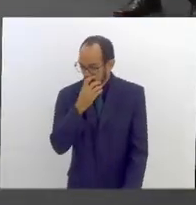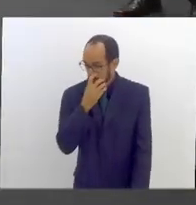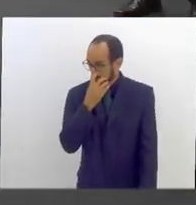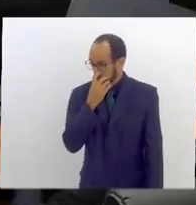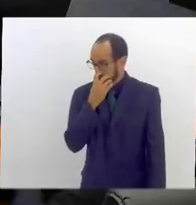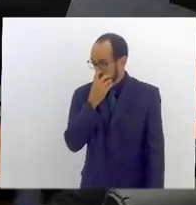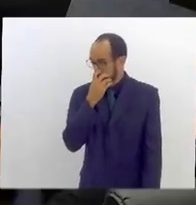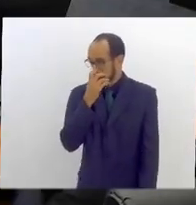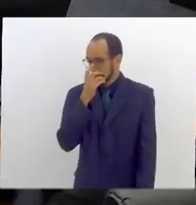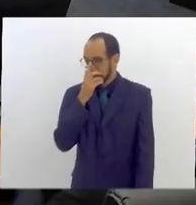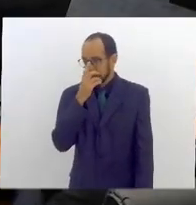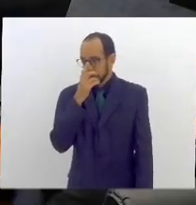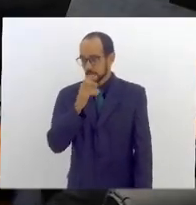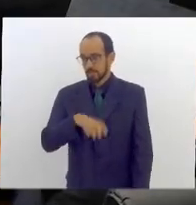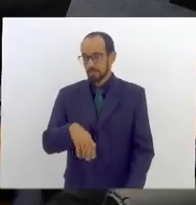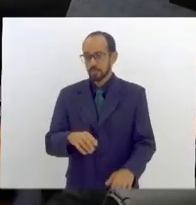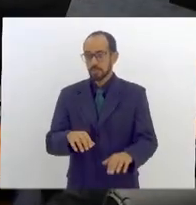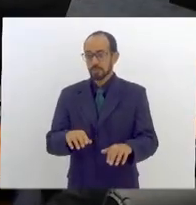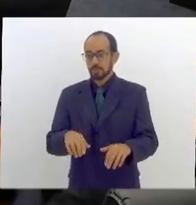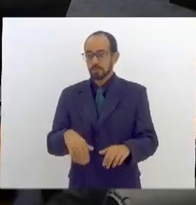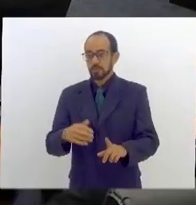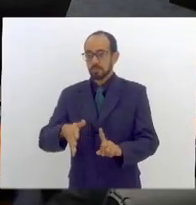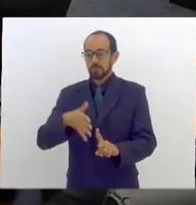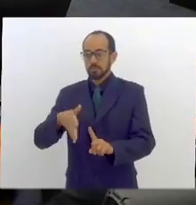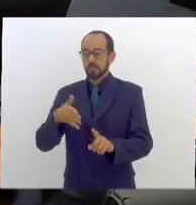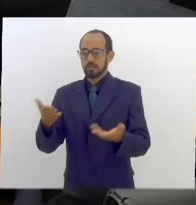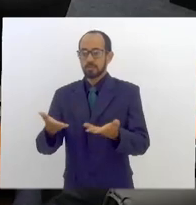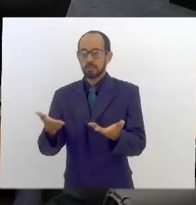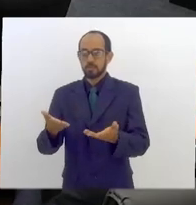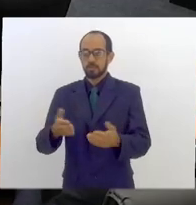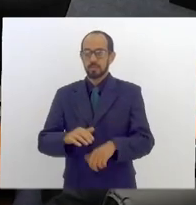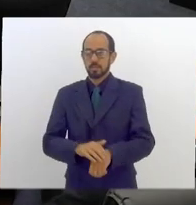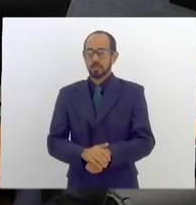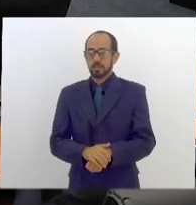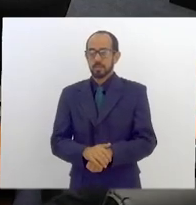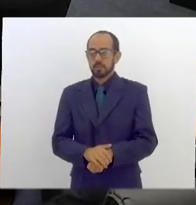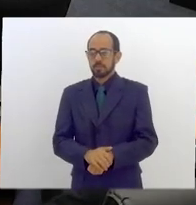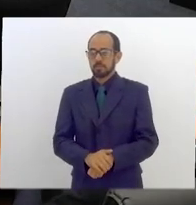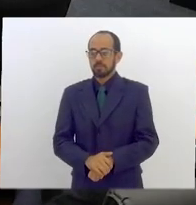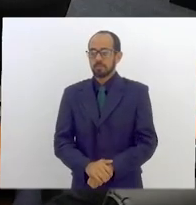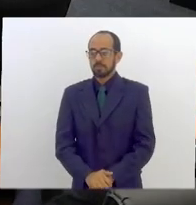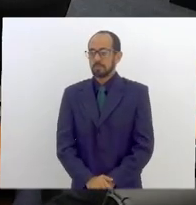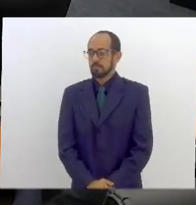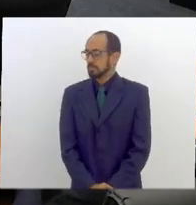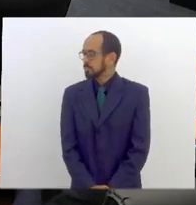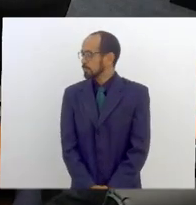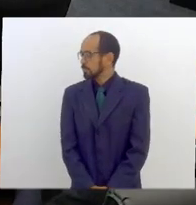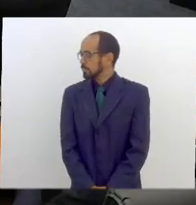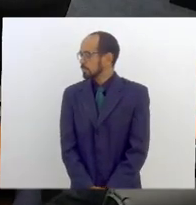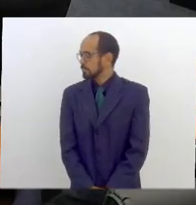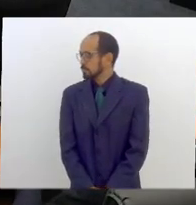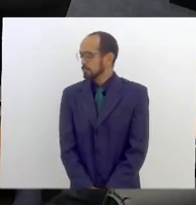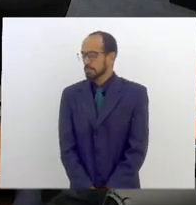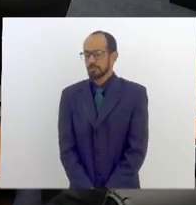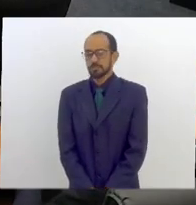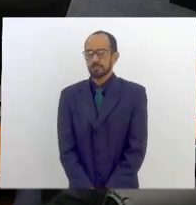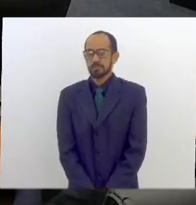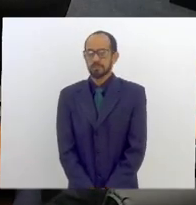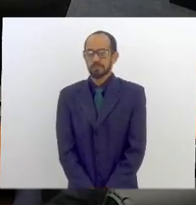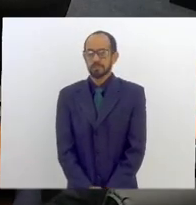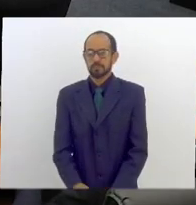Samuel, passo a palavra agora ao deputado Samuel Malafaia. Pode fazer uma saudação da